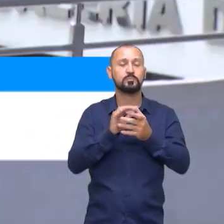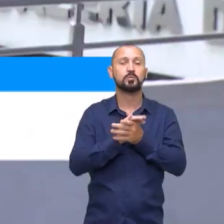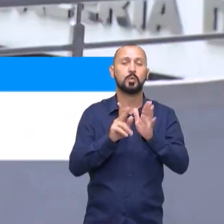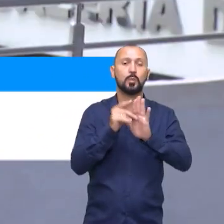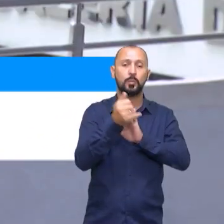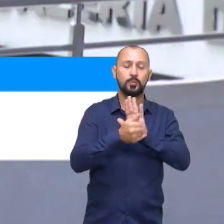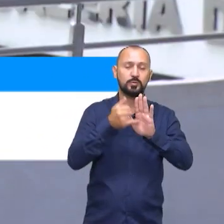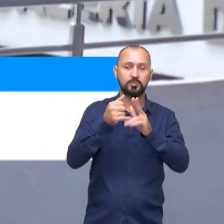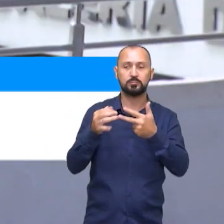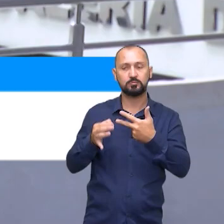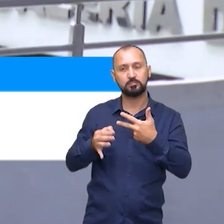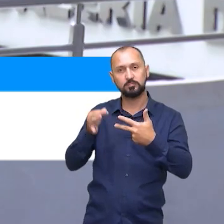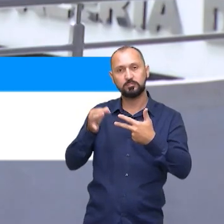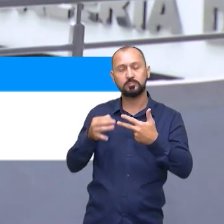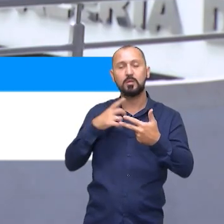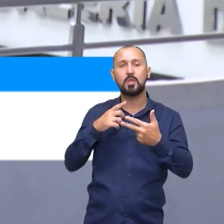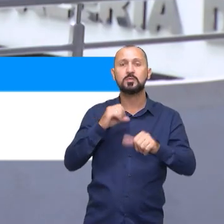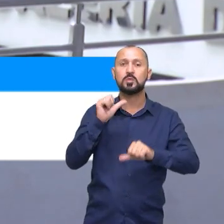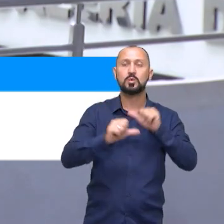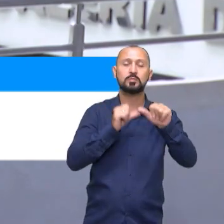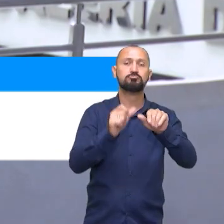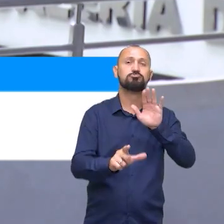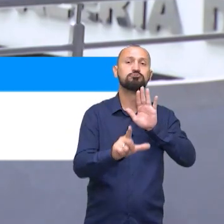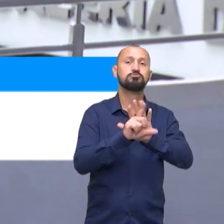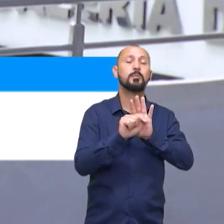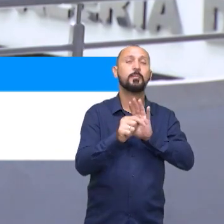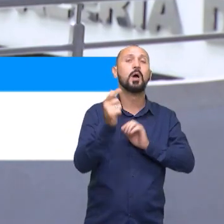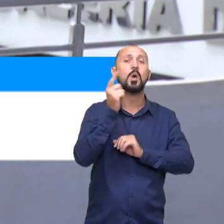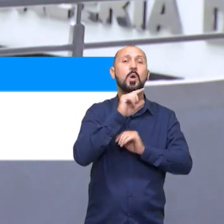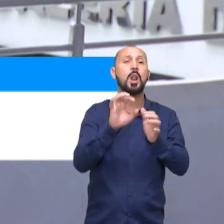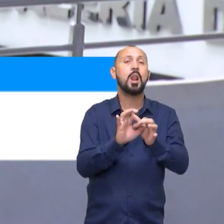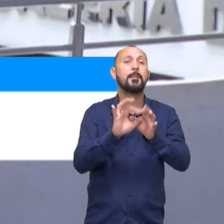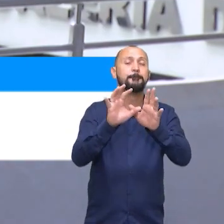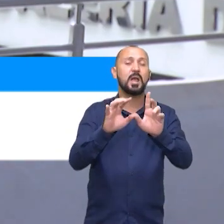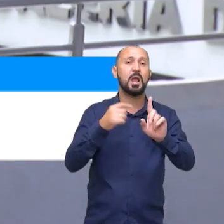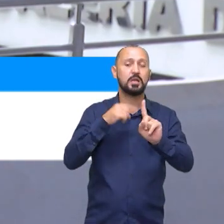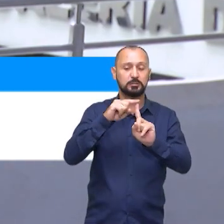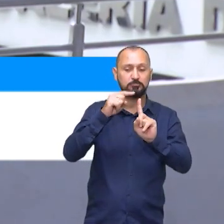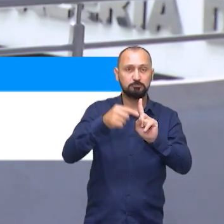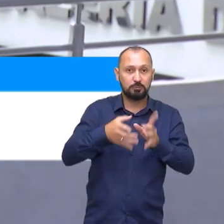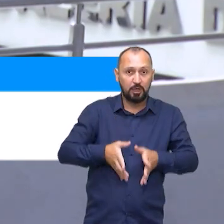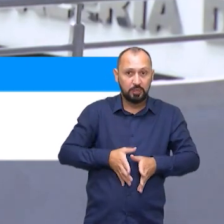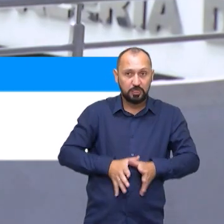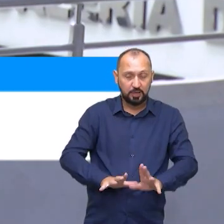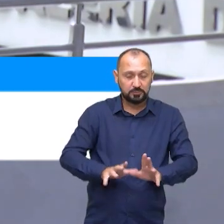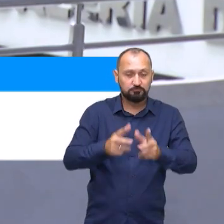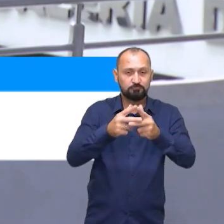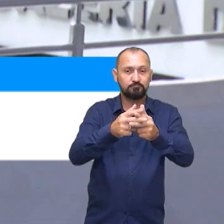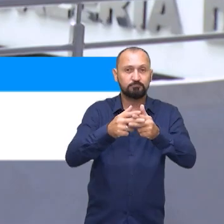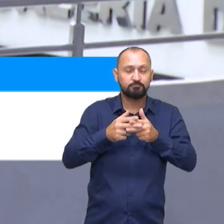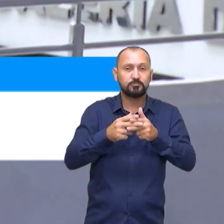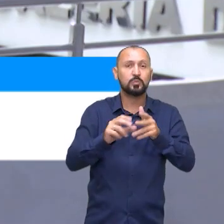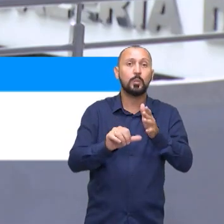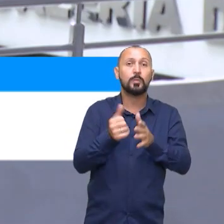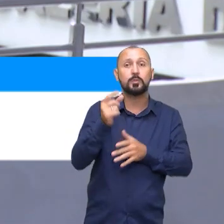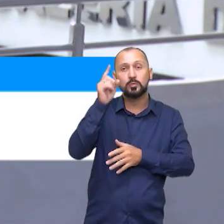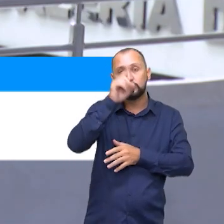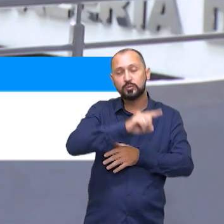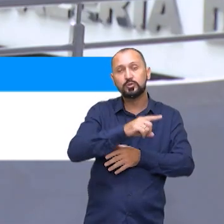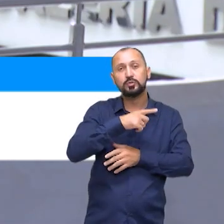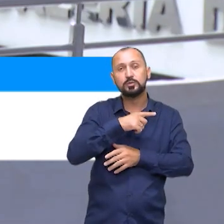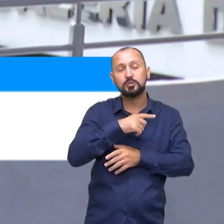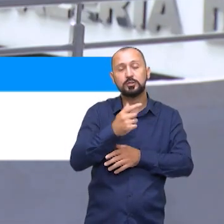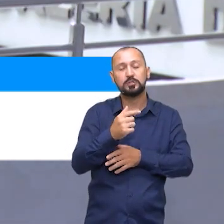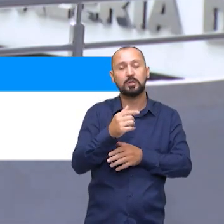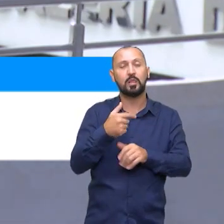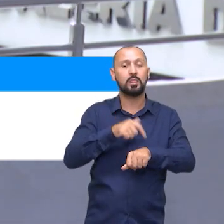paternidade. O projeto do Judiciário propõe a alteração da lei para consignar a licença que atualmente ocorre no primeiro dia